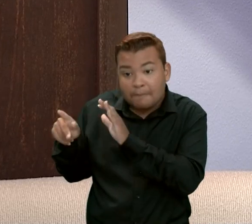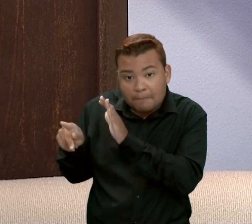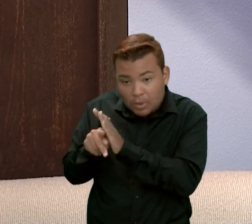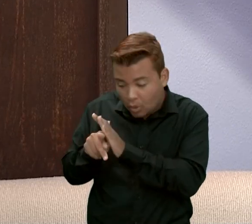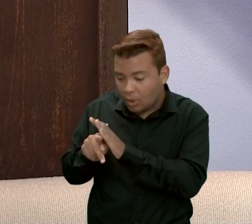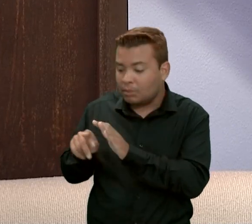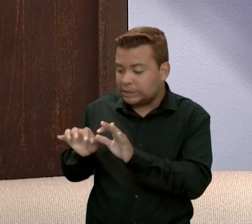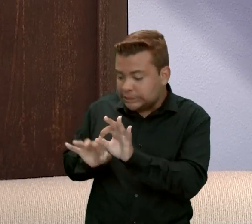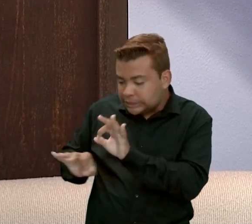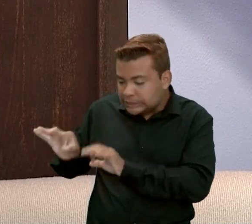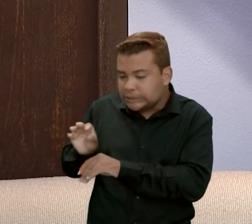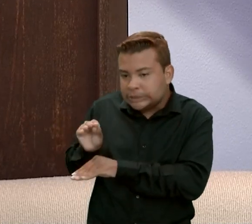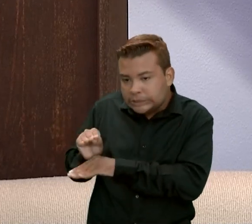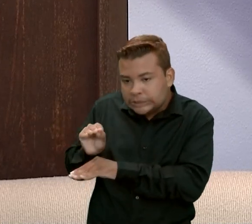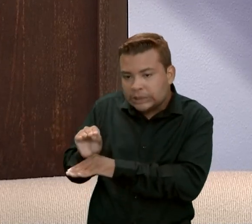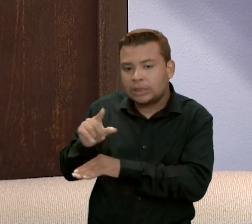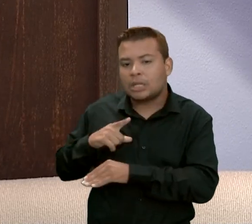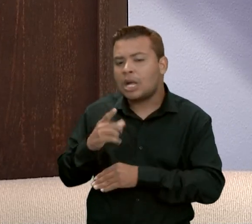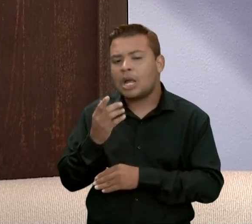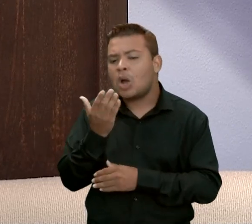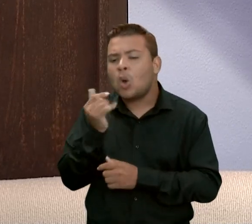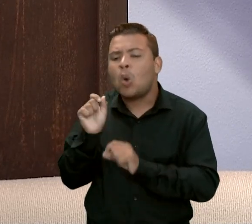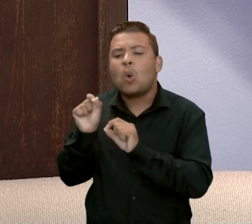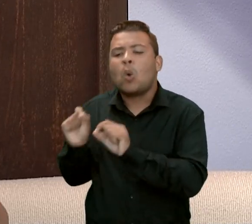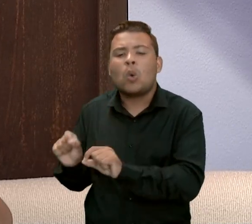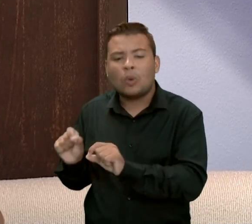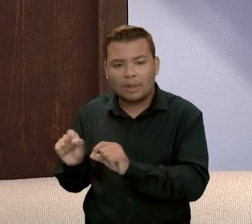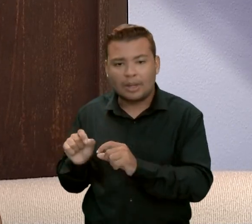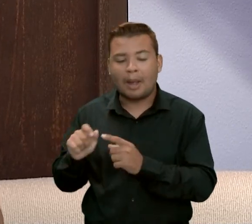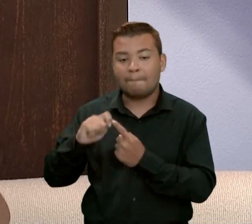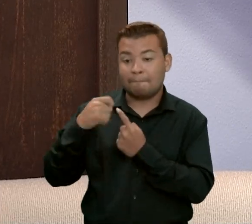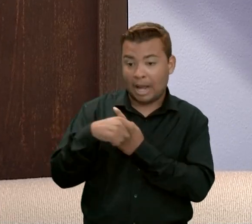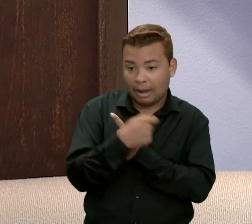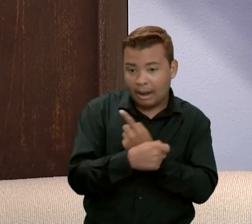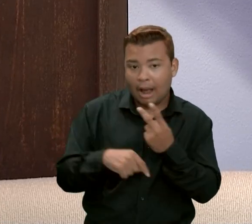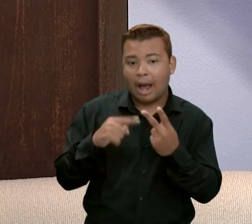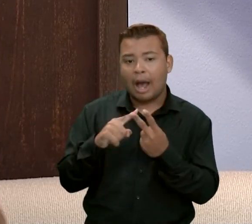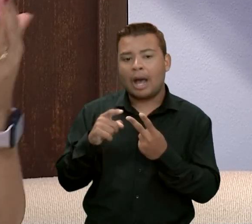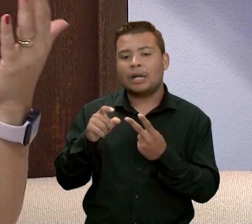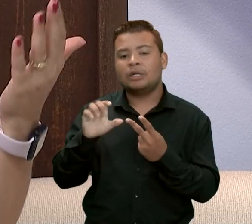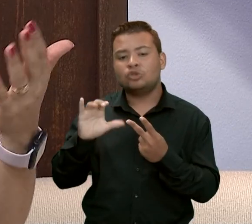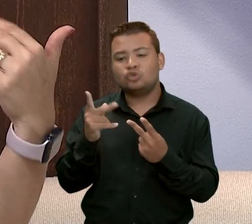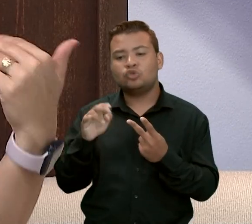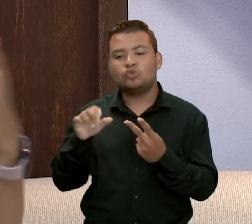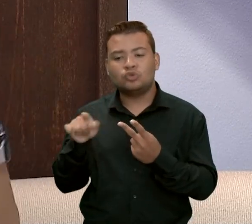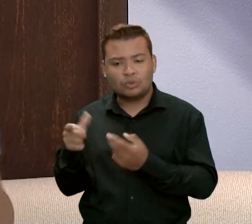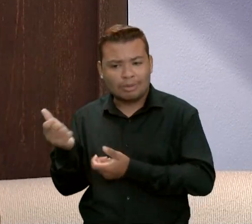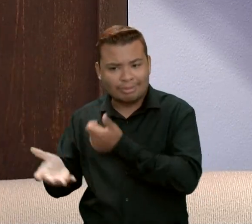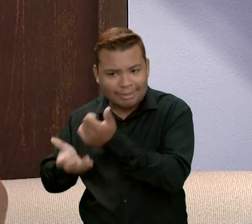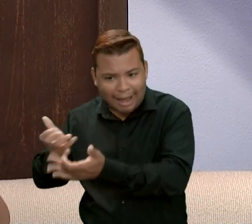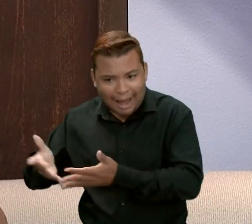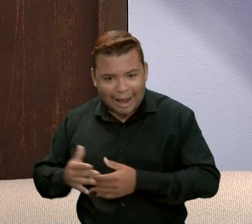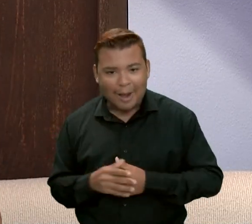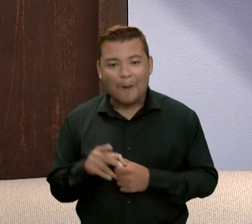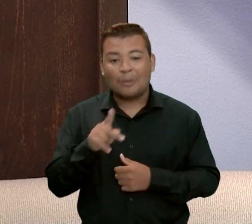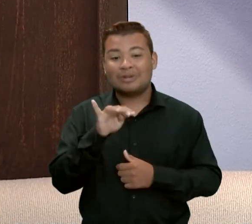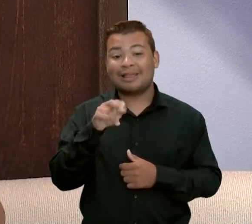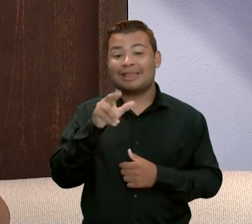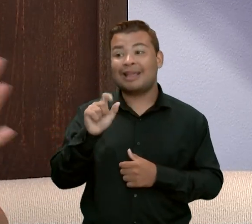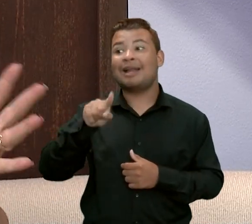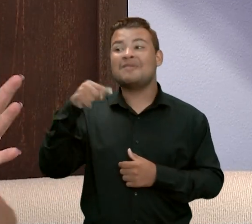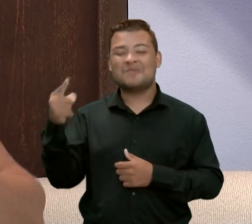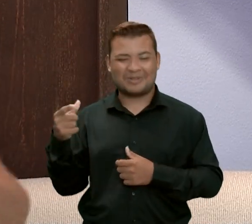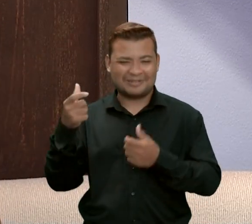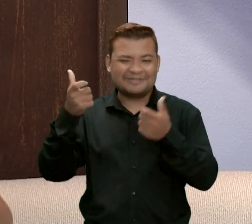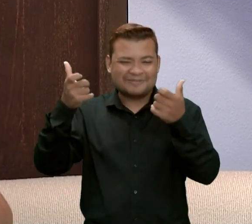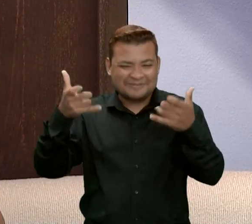são alimentados com casca de banana, com chuchu, eles têm uma dieta super saudável. A professora Tânia, né, que vai voltar no próximo bloco, vai